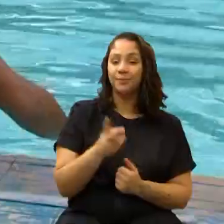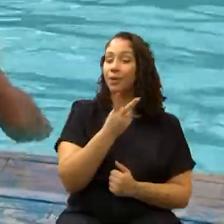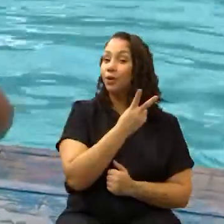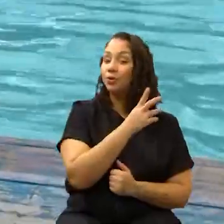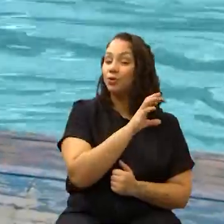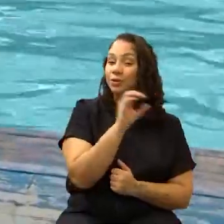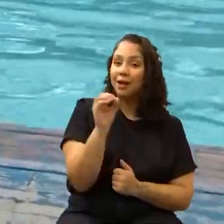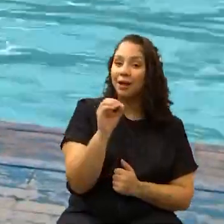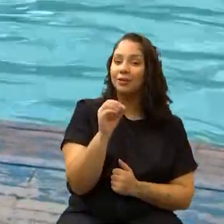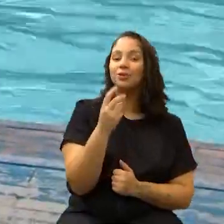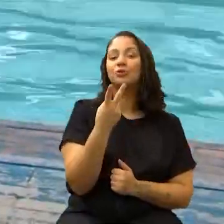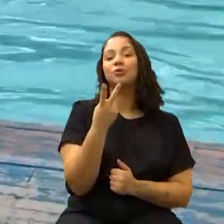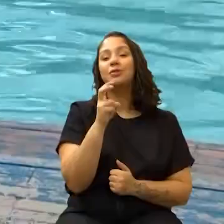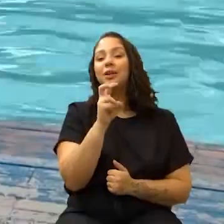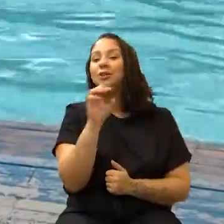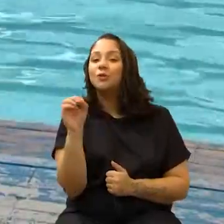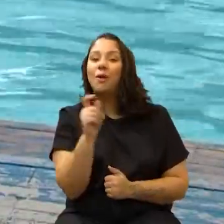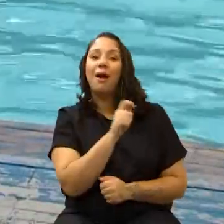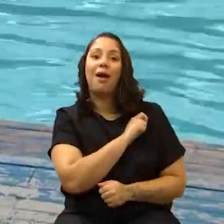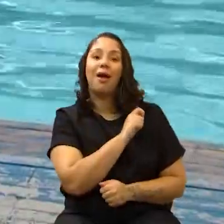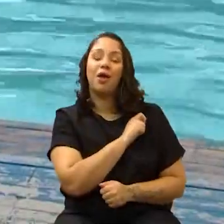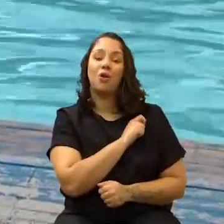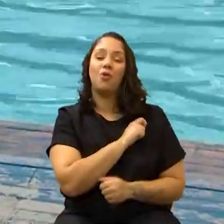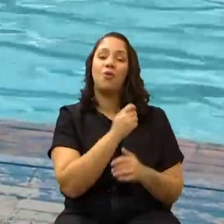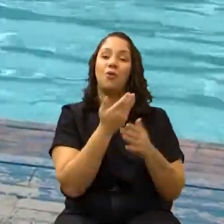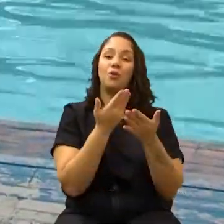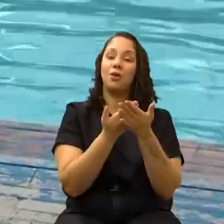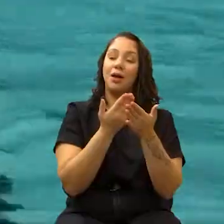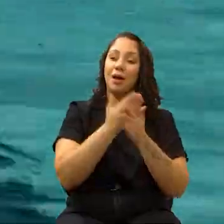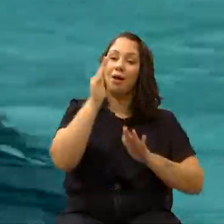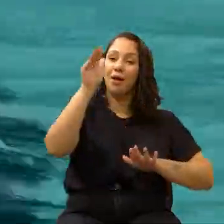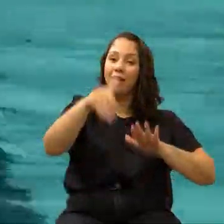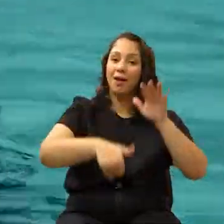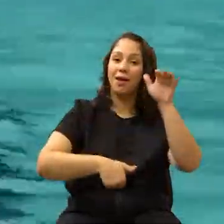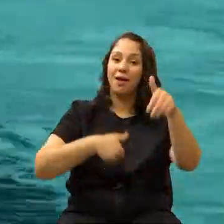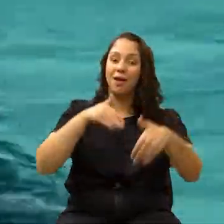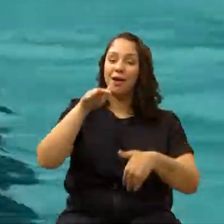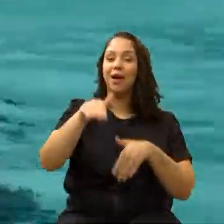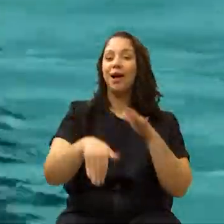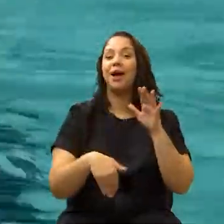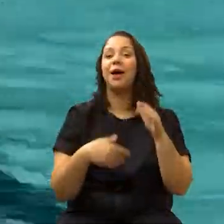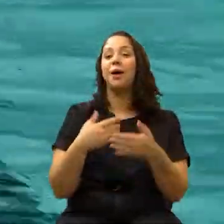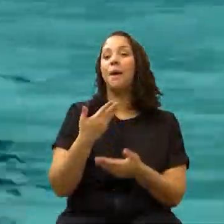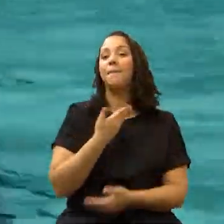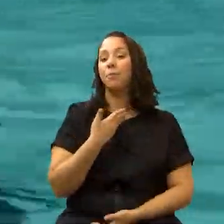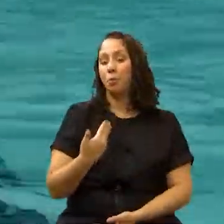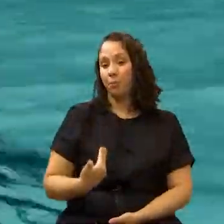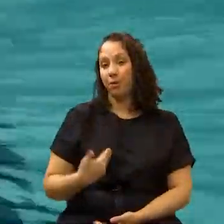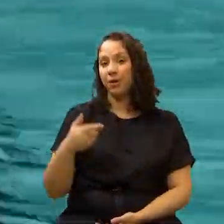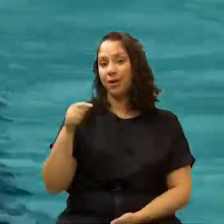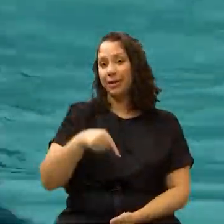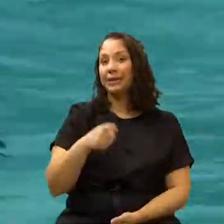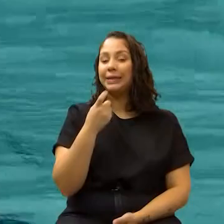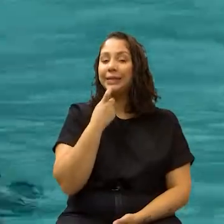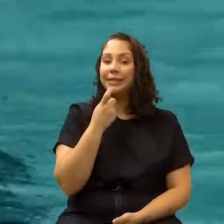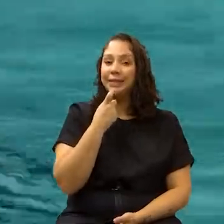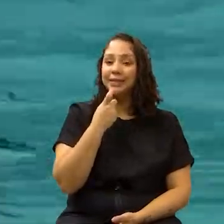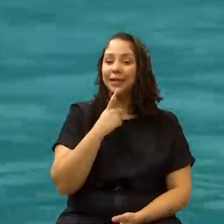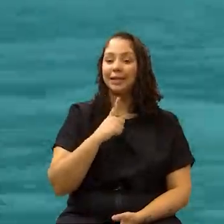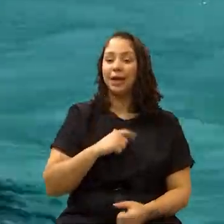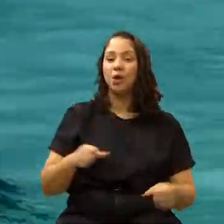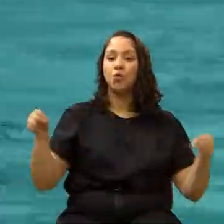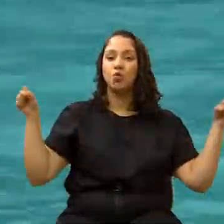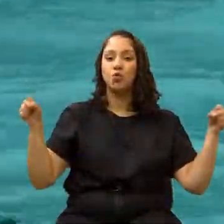completas. São entre 200 a 250 alunos nas aulas de natação nas piscinas públicas da cidade.